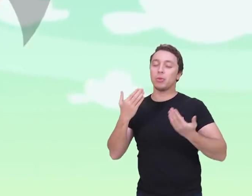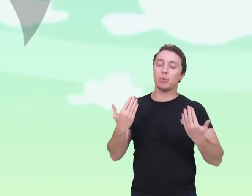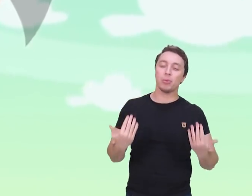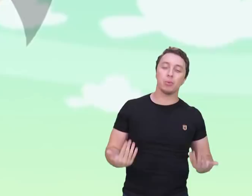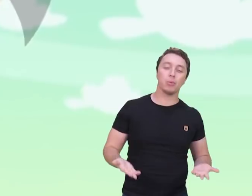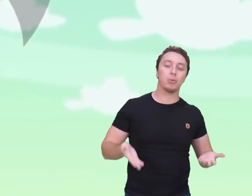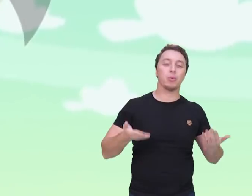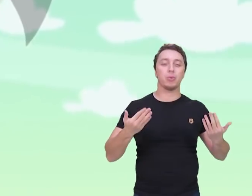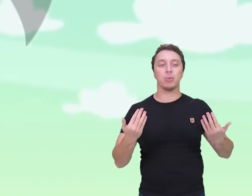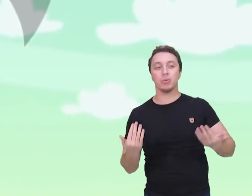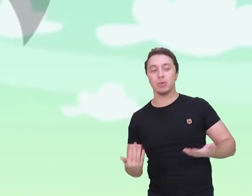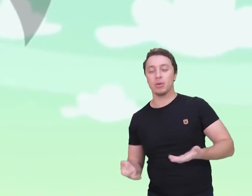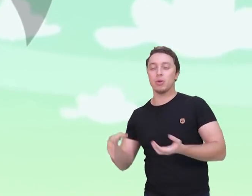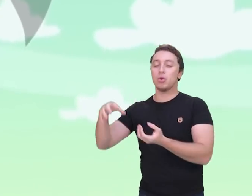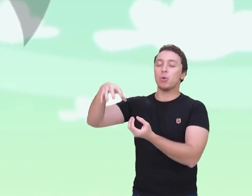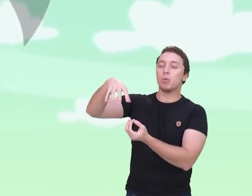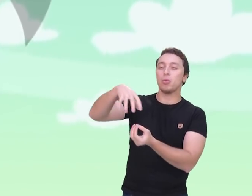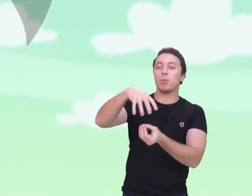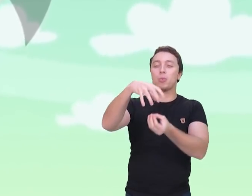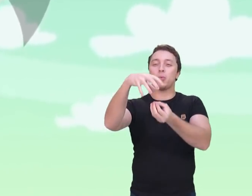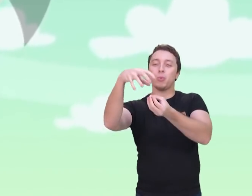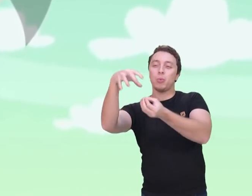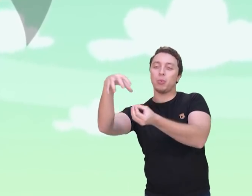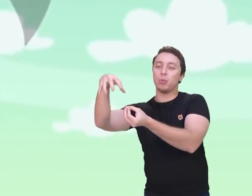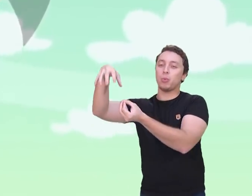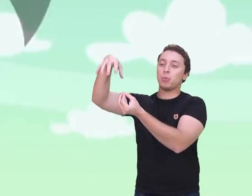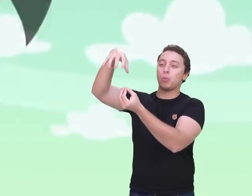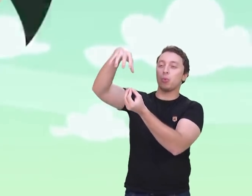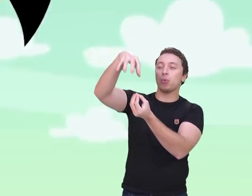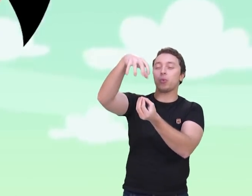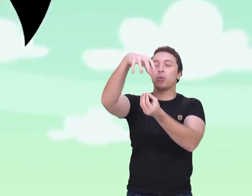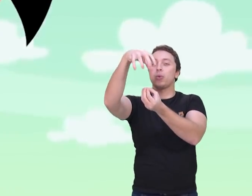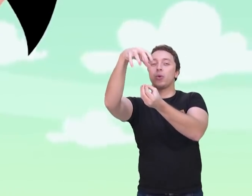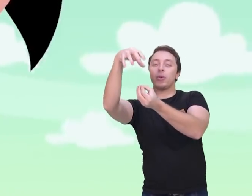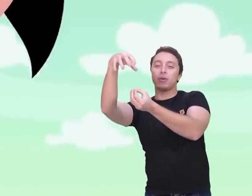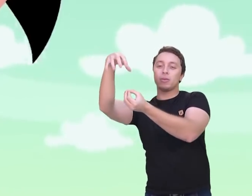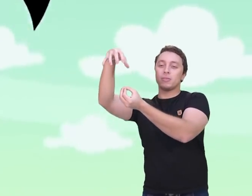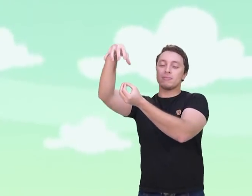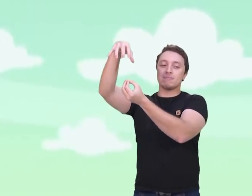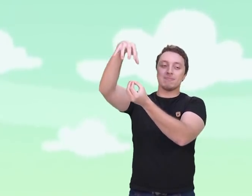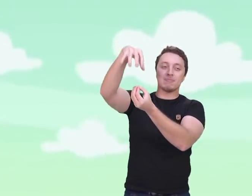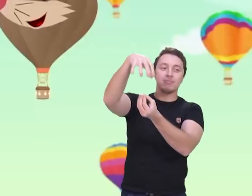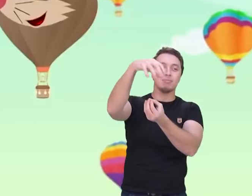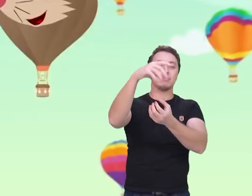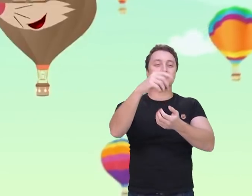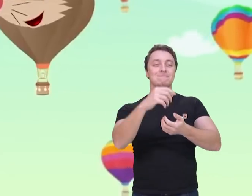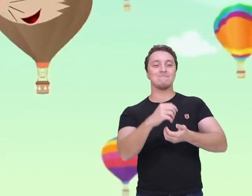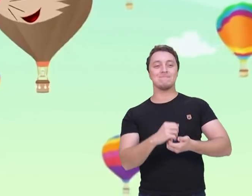tão quente que levanta a gente.